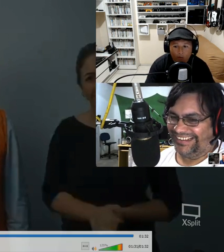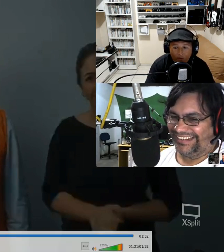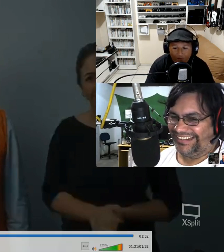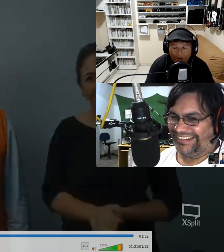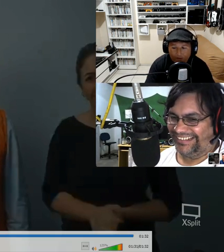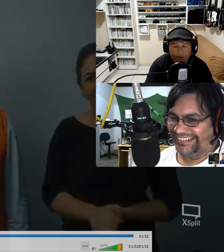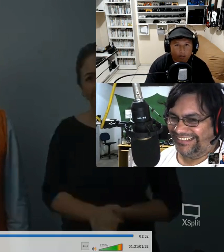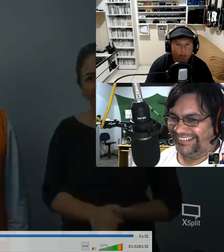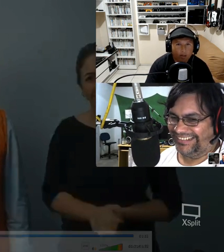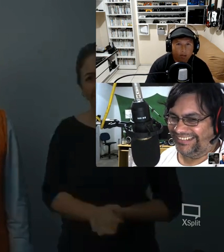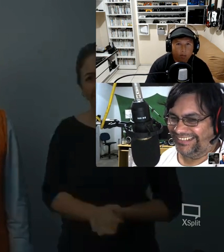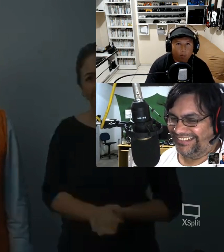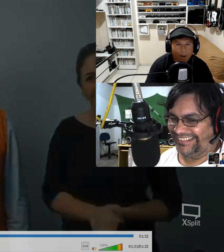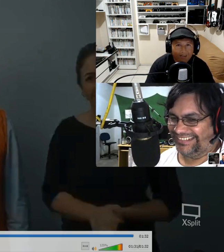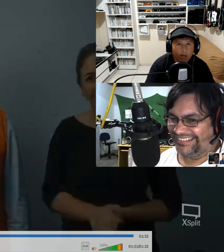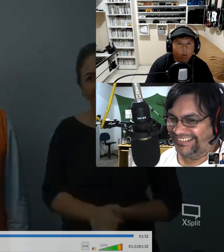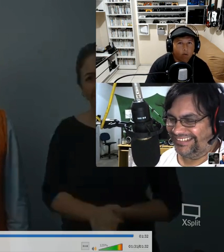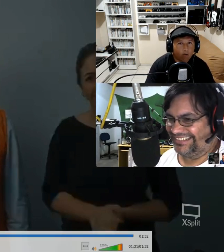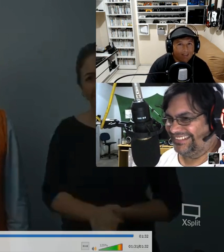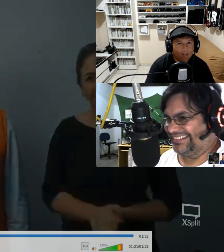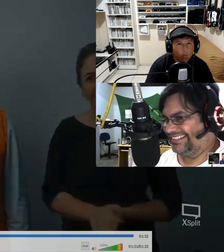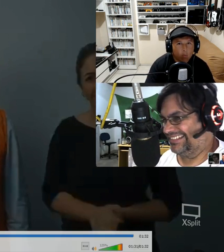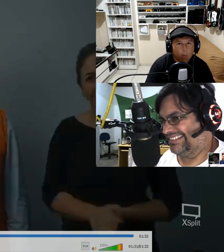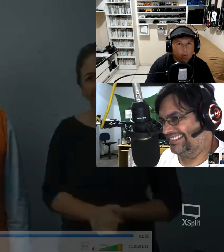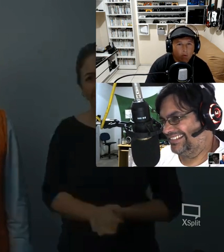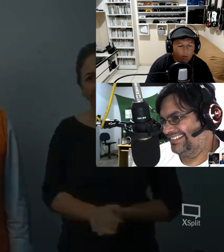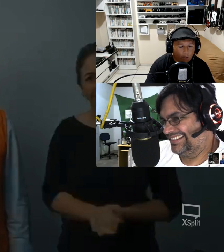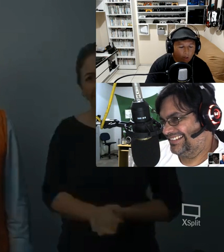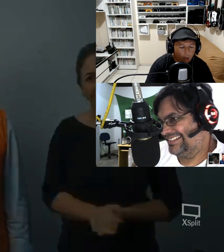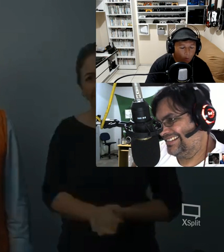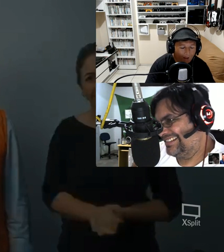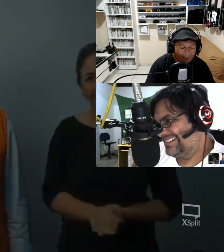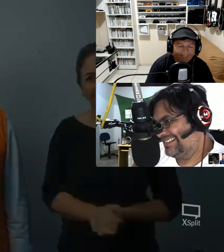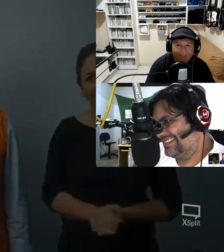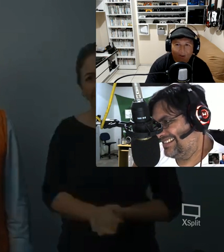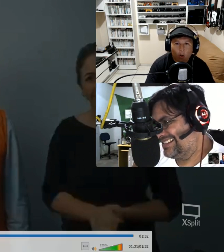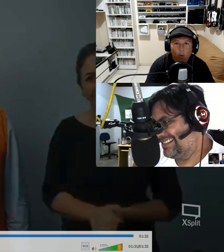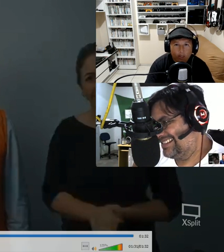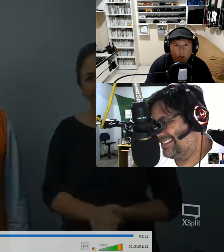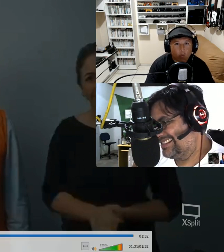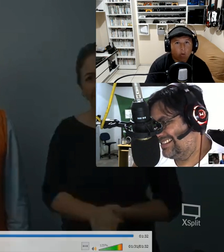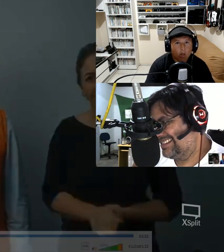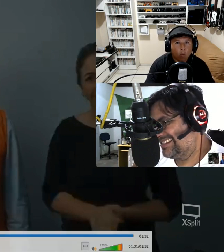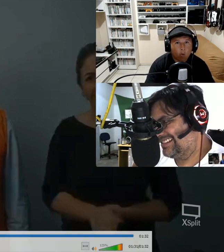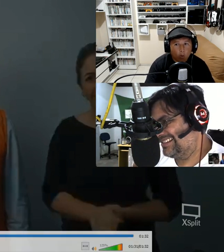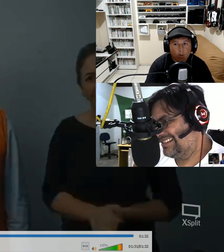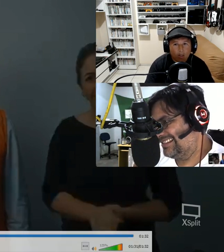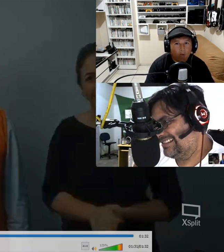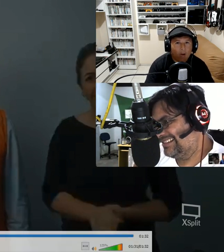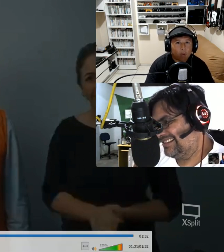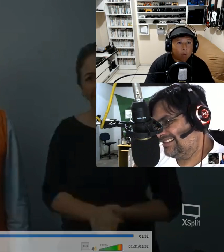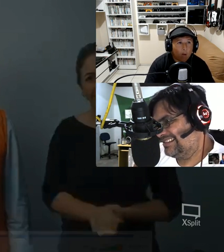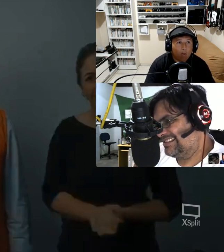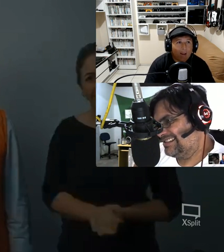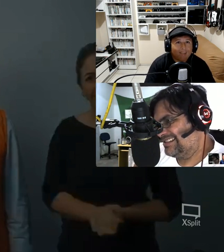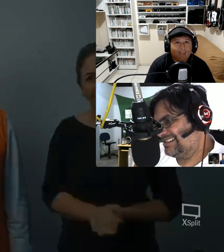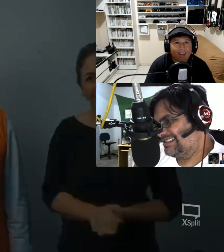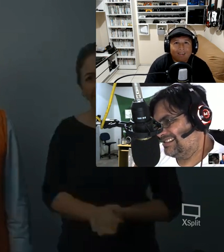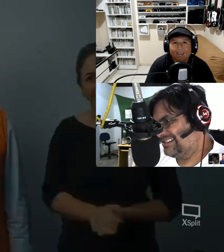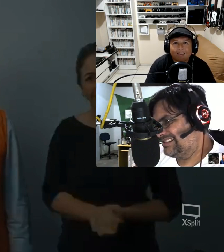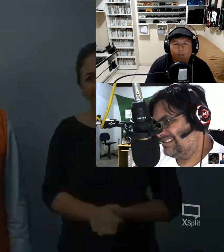eu vou te falar pra você. Por mais que ele não está sendo muito bom para Joinville, eu, assim, valorizo o que o Moisés faz, porque ele é um